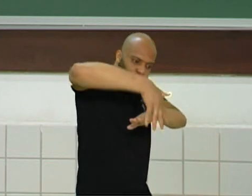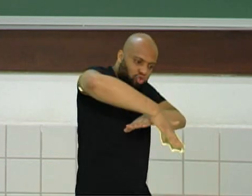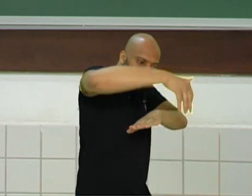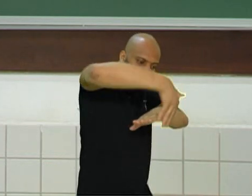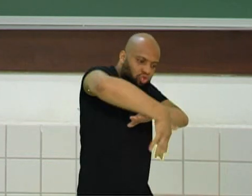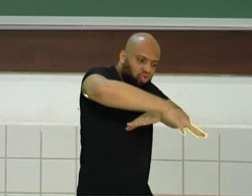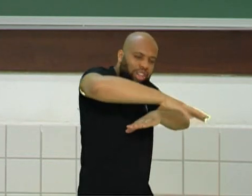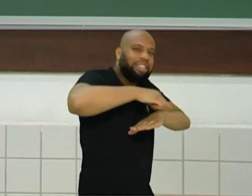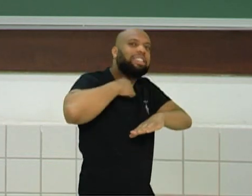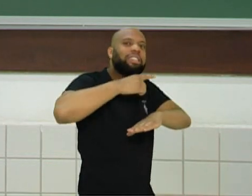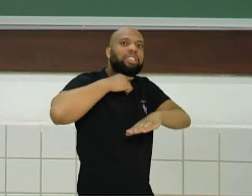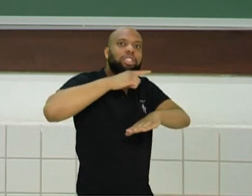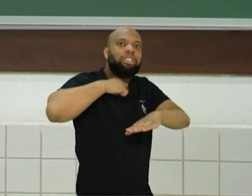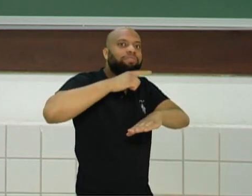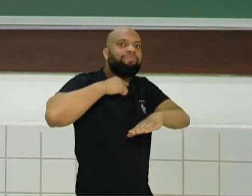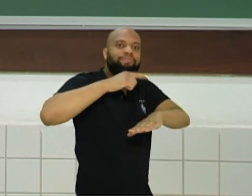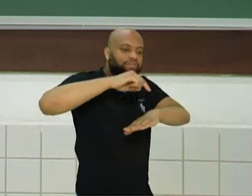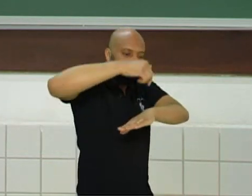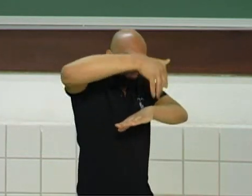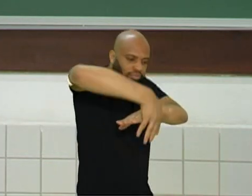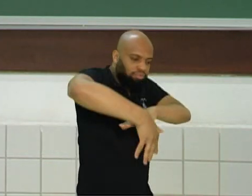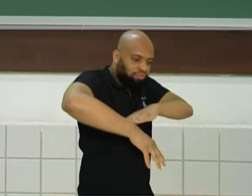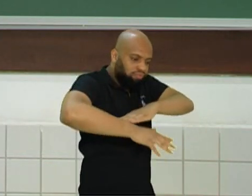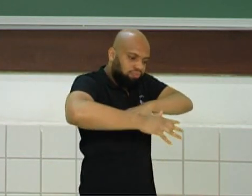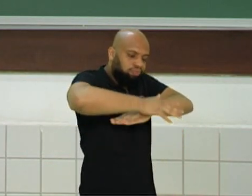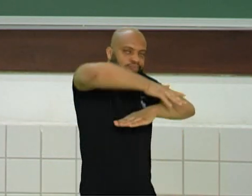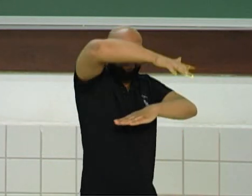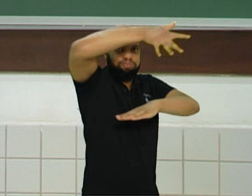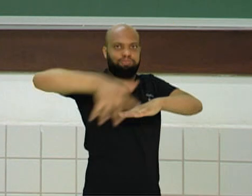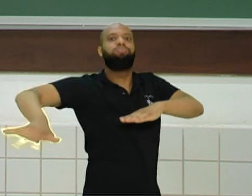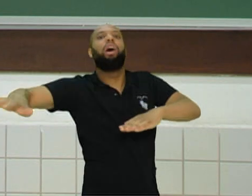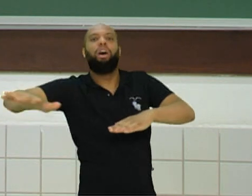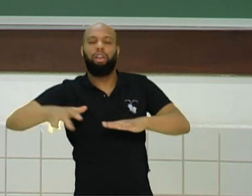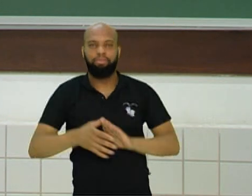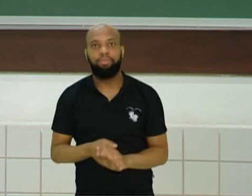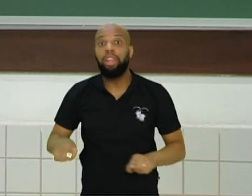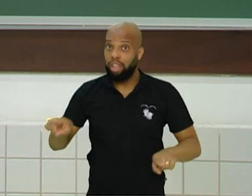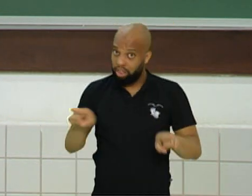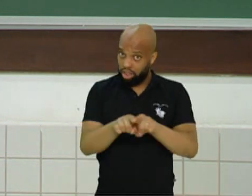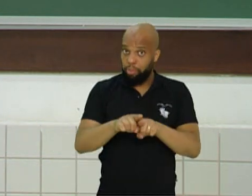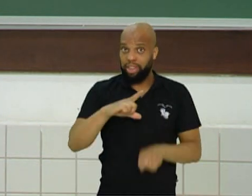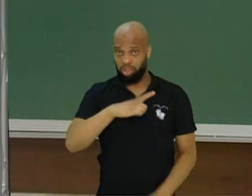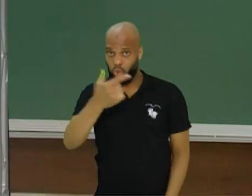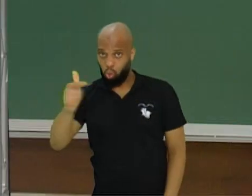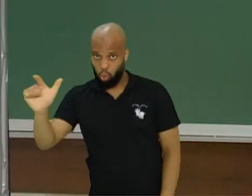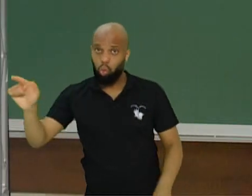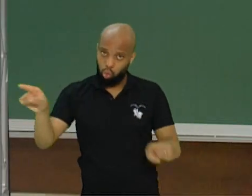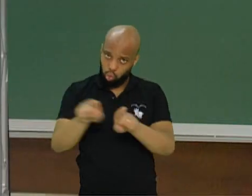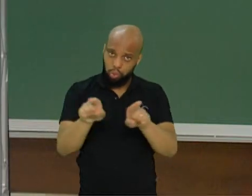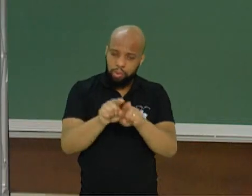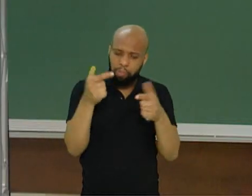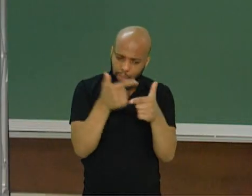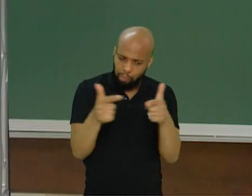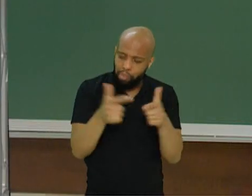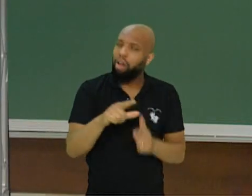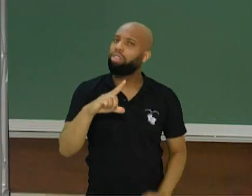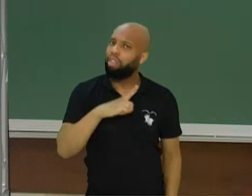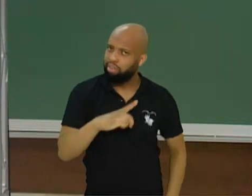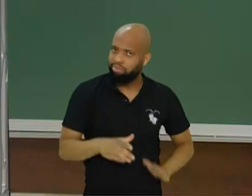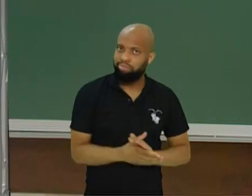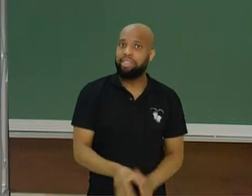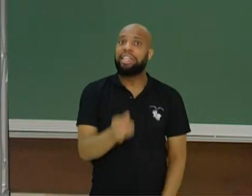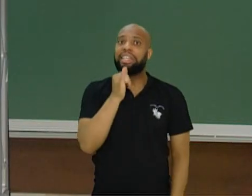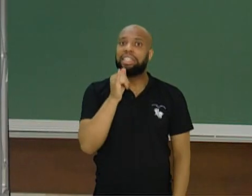acaba ali transbordando. Mas as enchentes também elas são por outros problemas, né? Às vezes